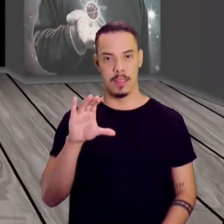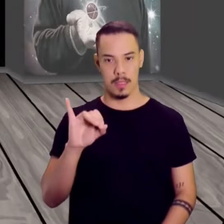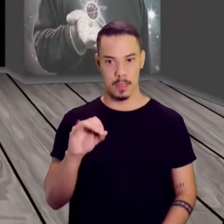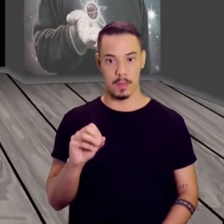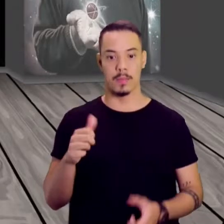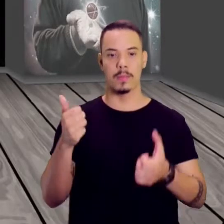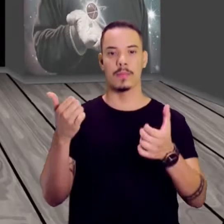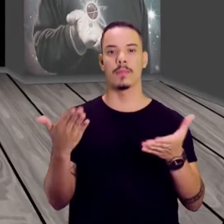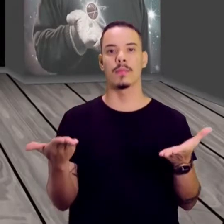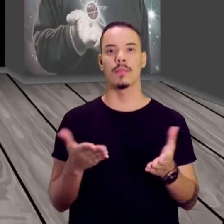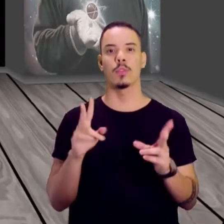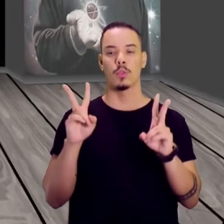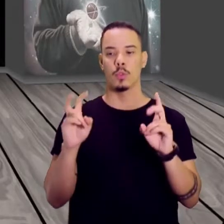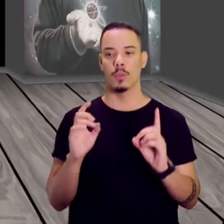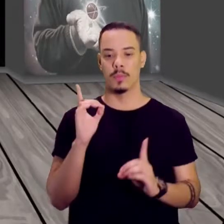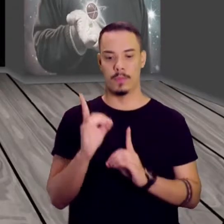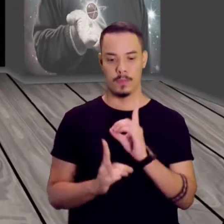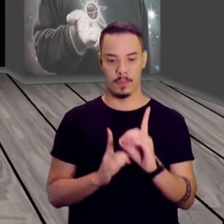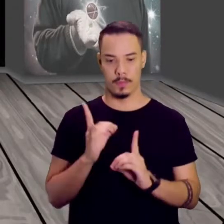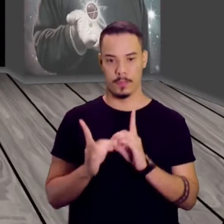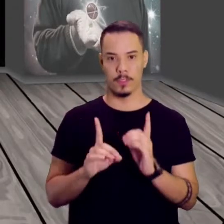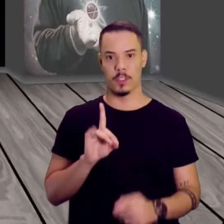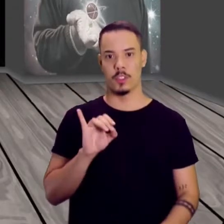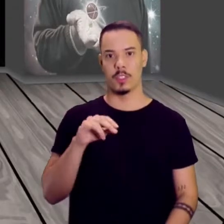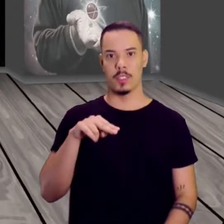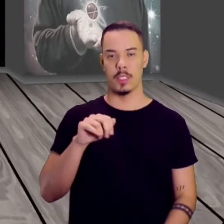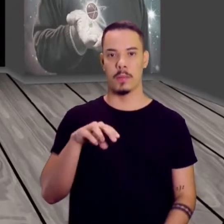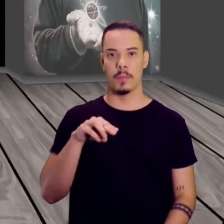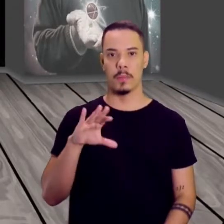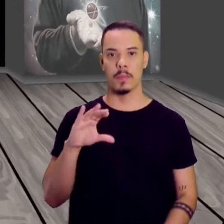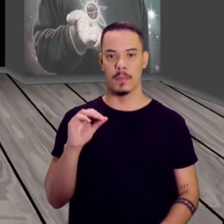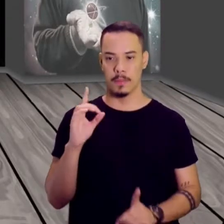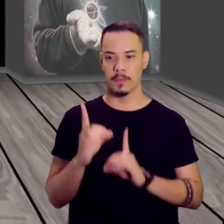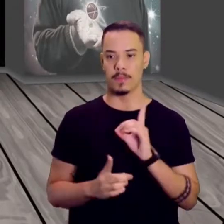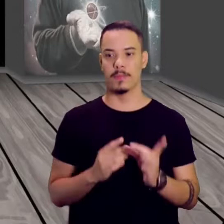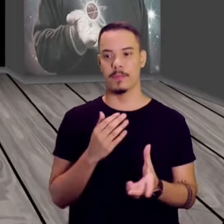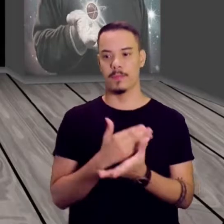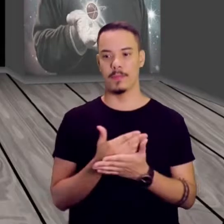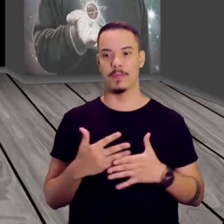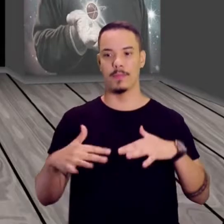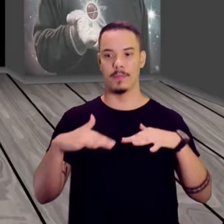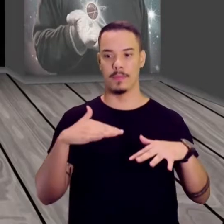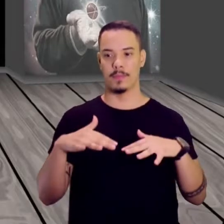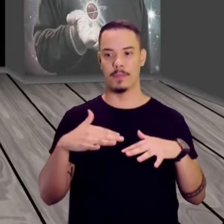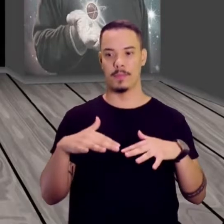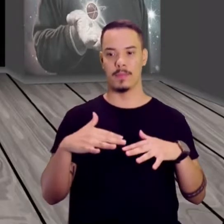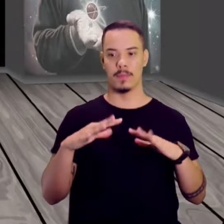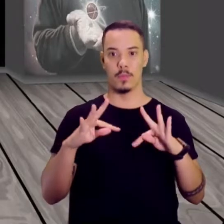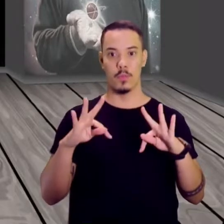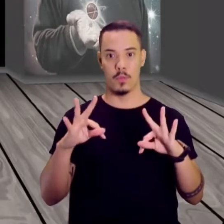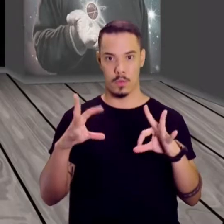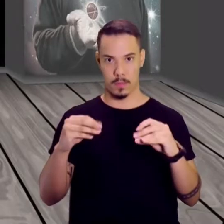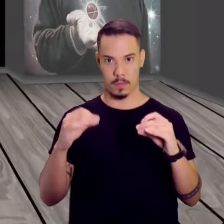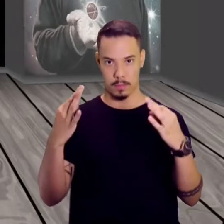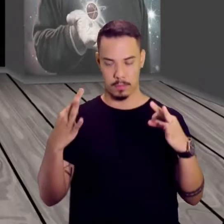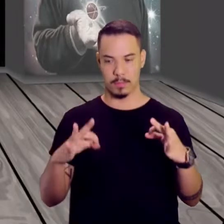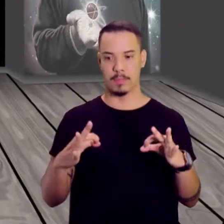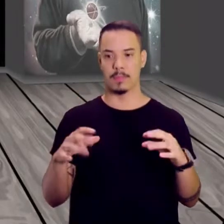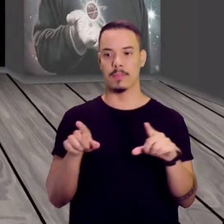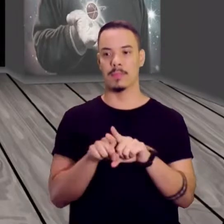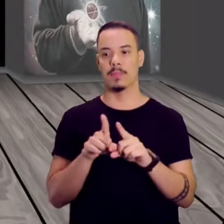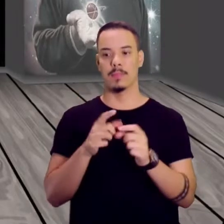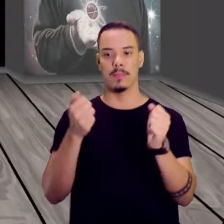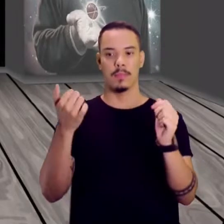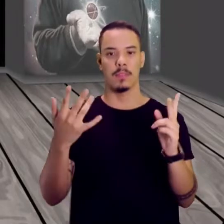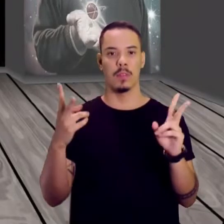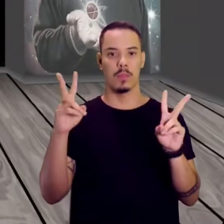de dinâmica, né, Décio? Justamente. Nós falamos aí, começamos, né, com o movimento uniformemente variado, aí falamos de